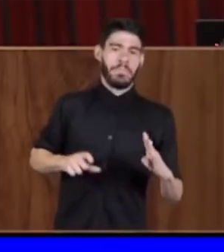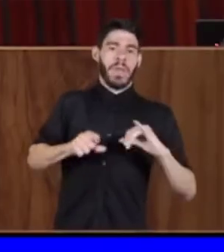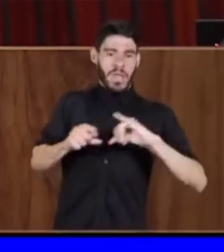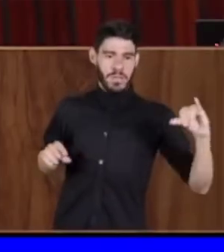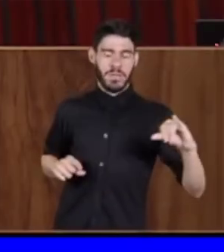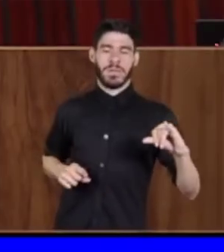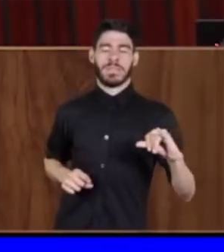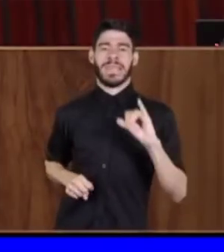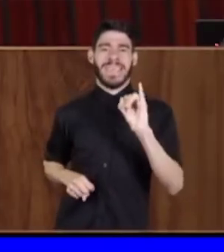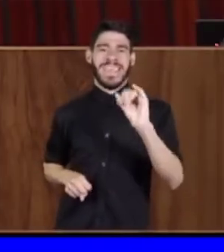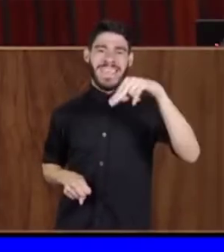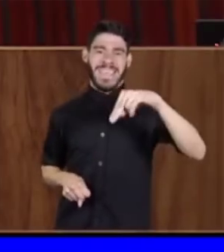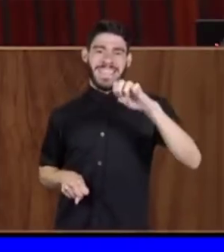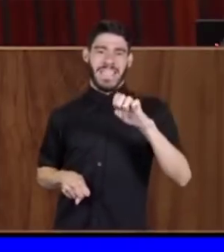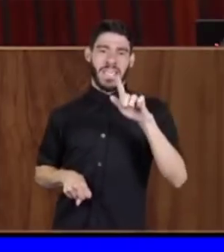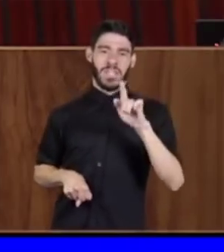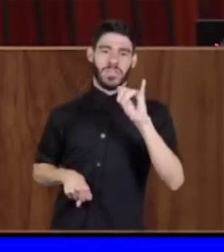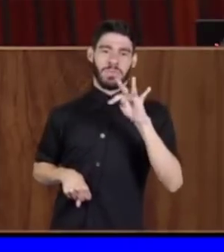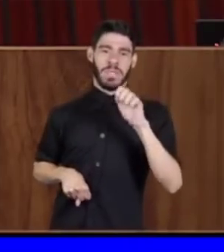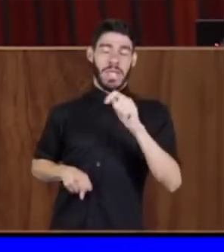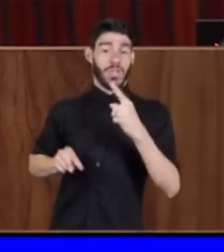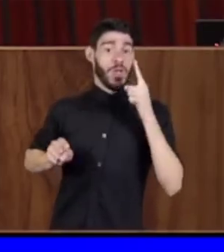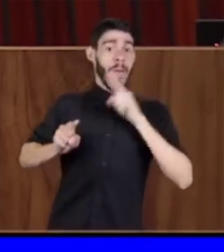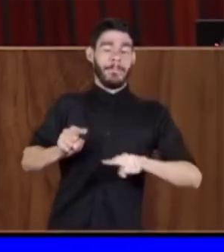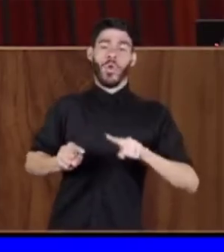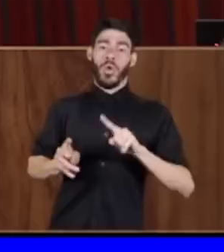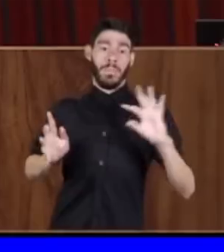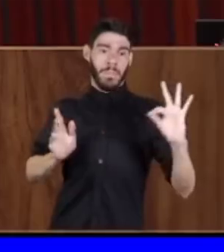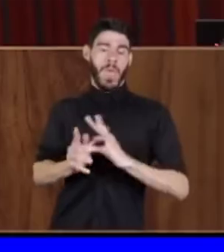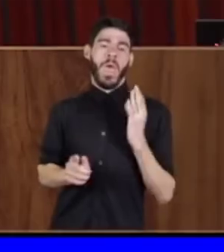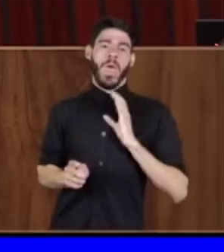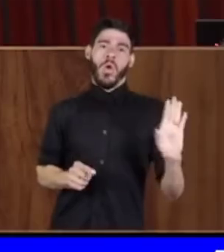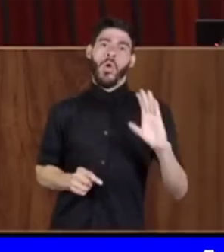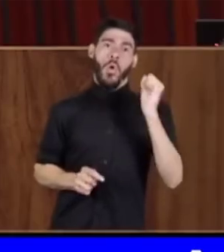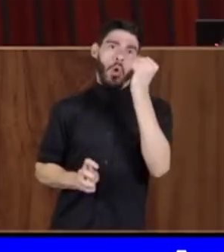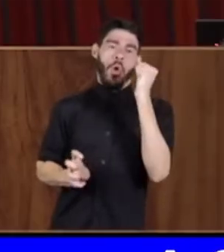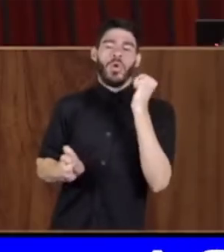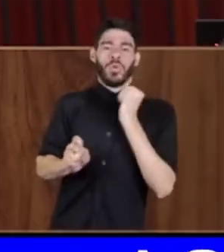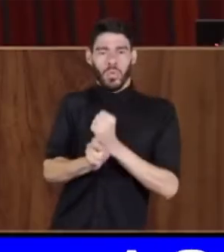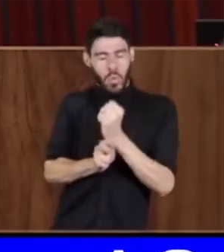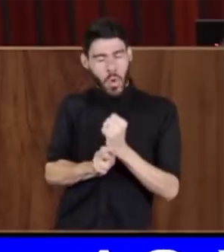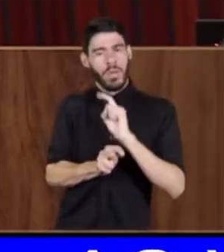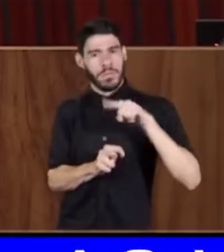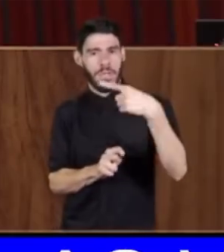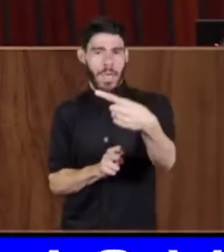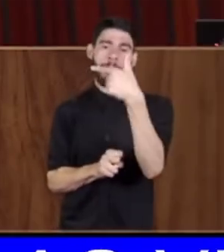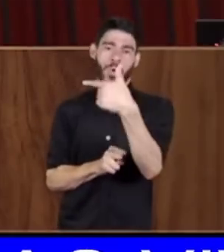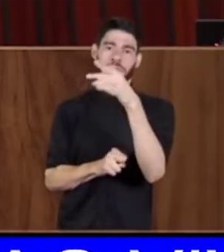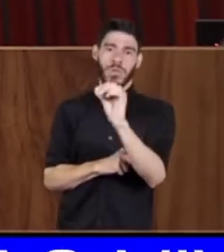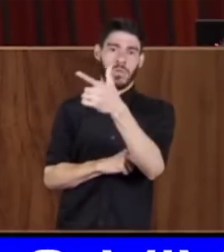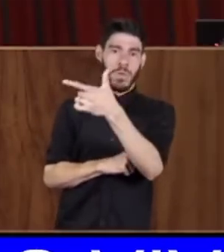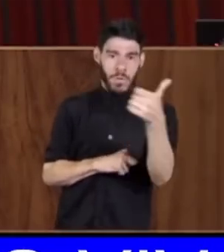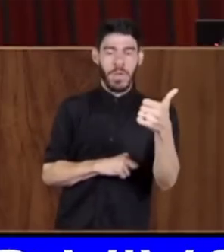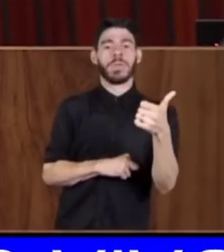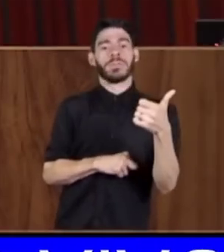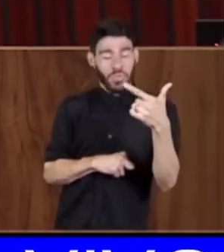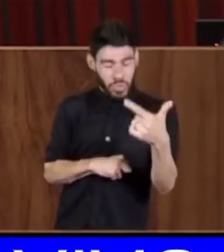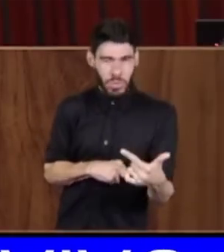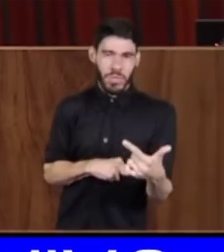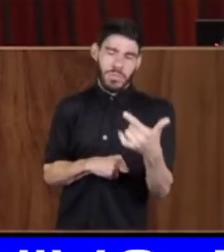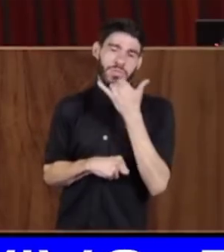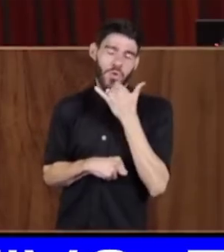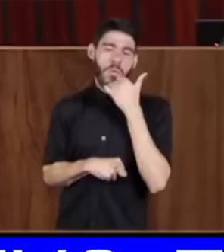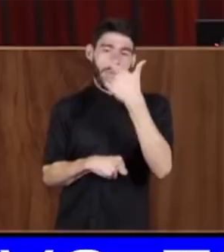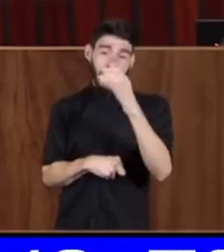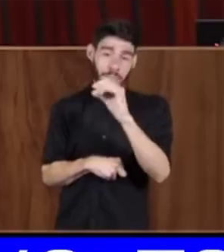sua inelegibilidade por 8 anos seguintes ao pleito de 2022, desde aplicar a cassação do